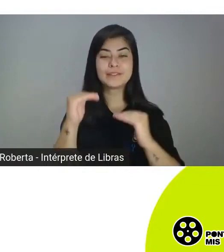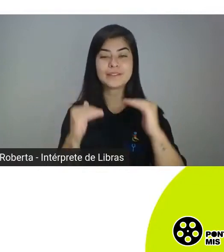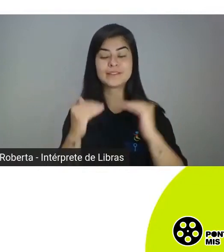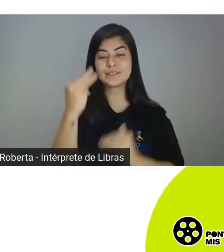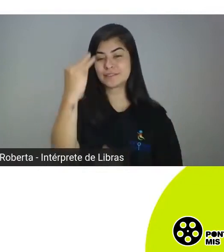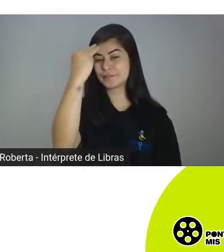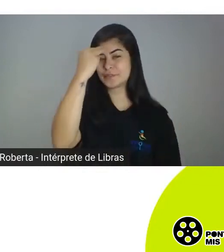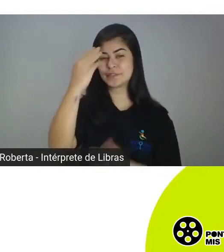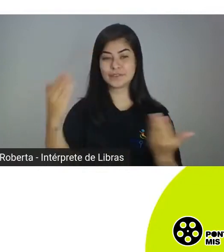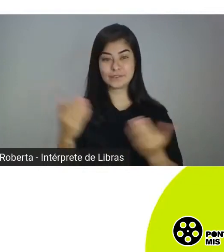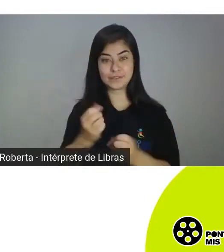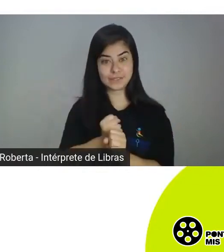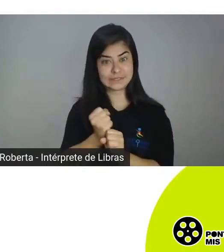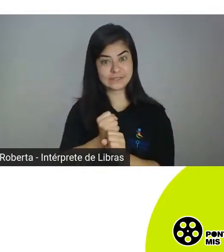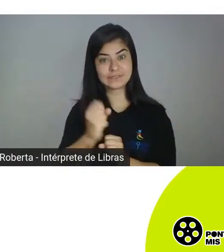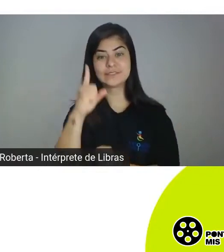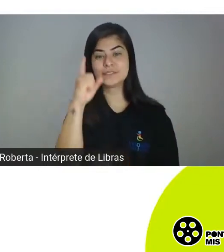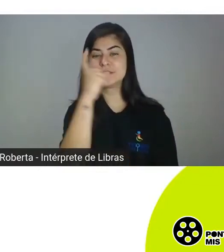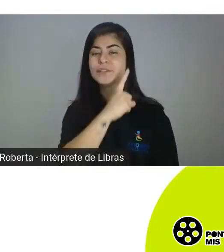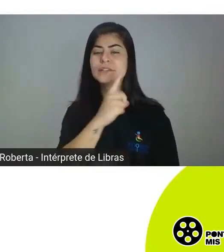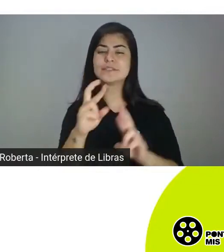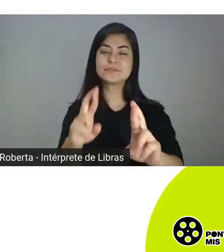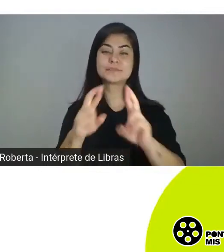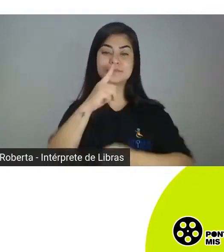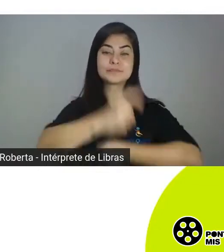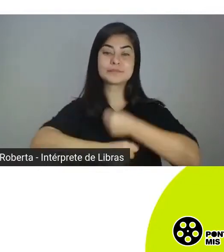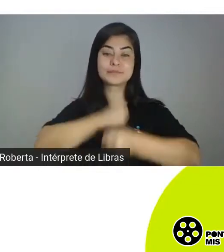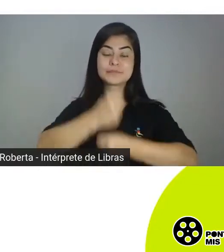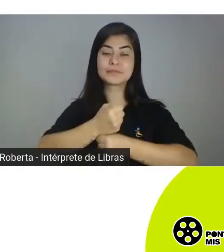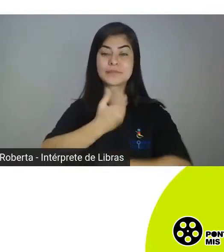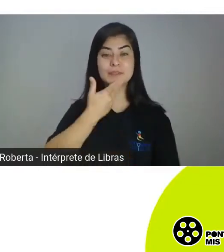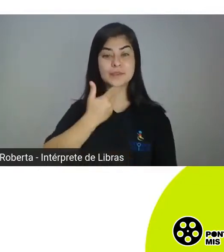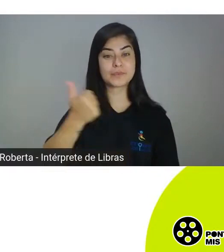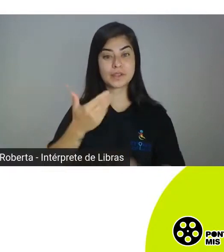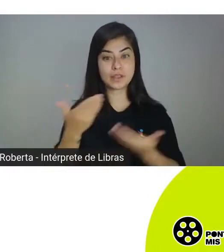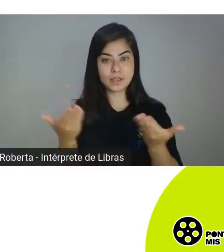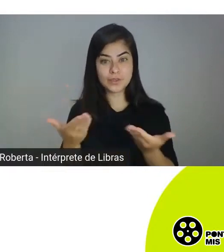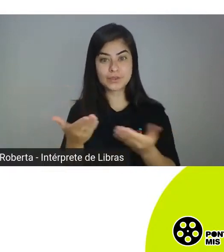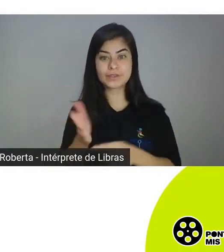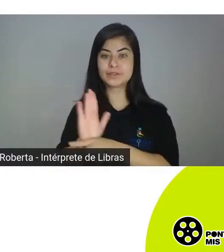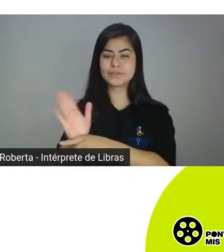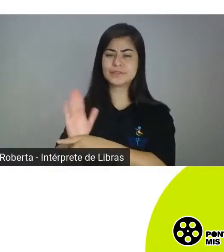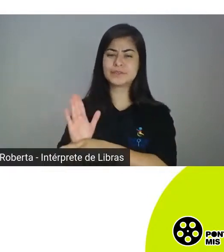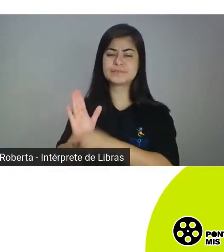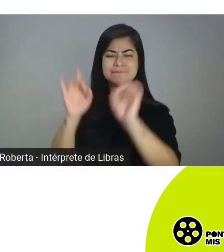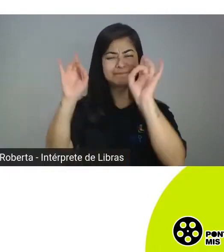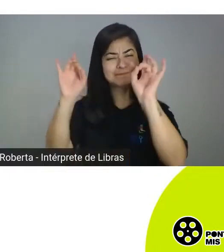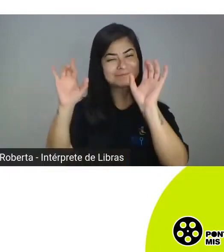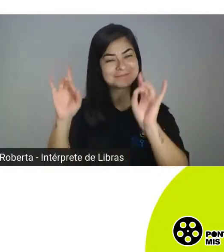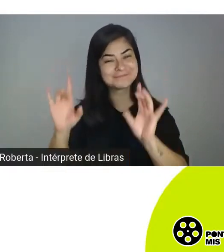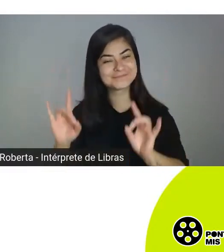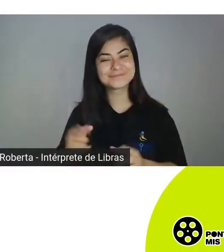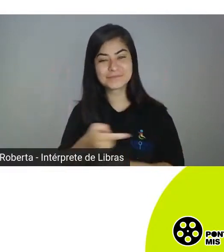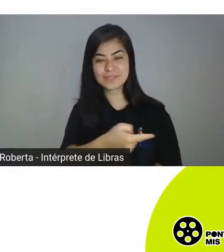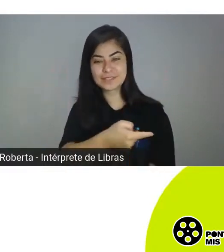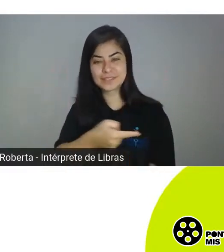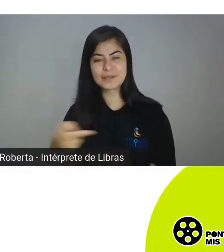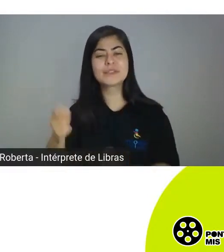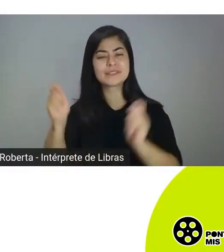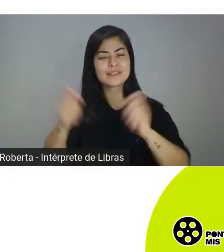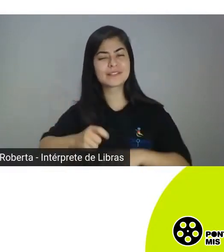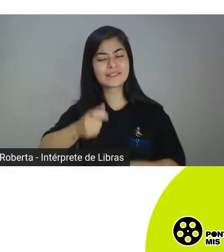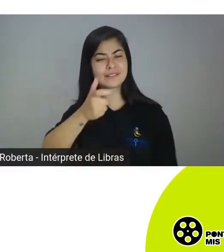gente espera que ano que vem tudo melhore. E hoje, esse filme a gente fez muito especial para você essa semana. Você pode